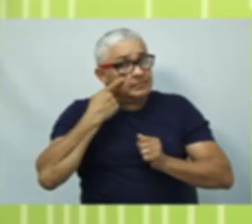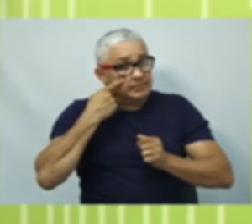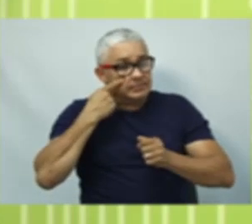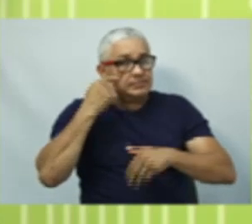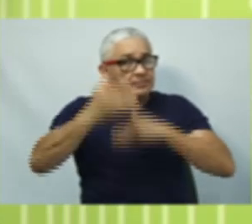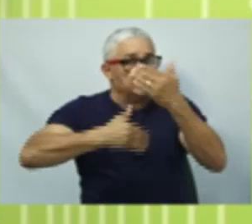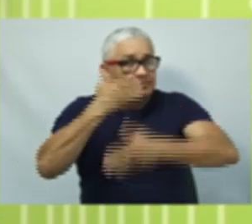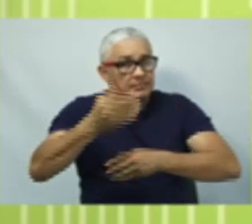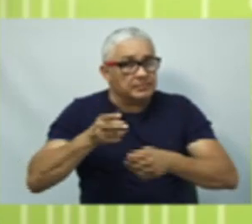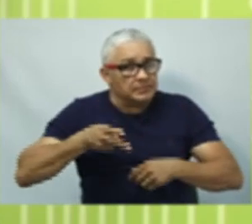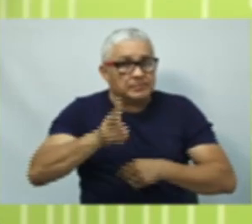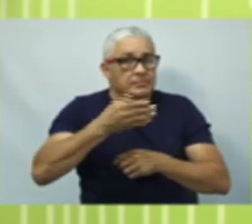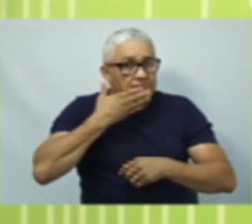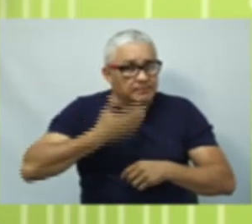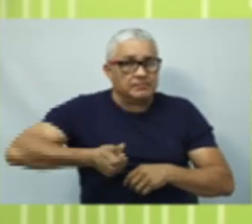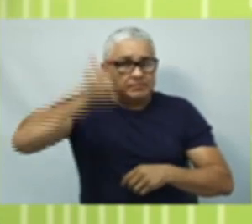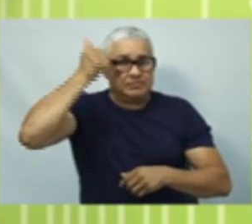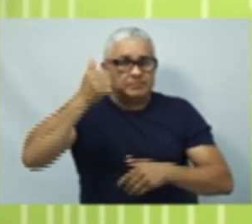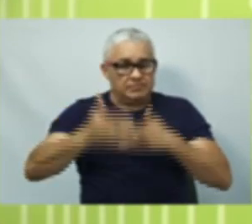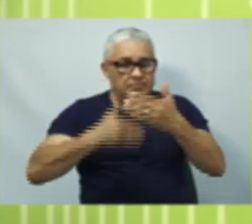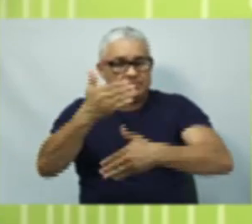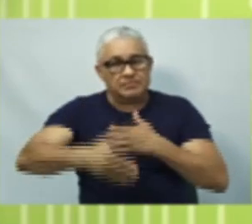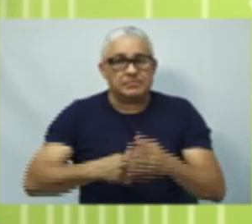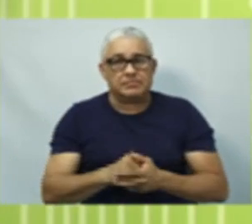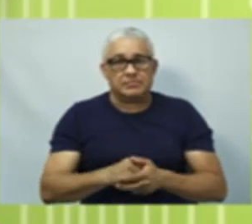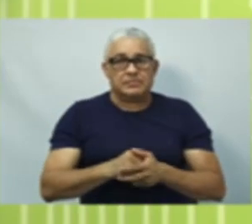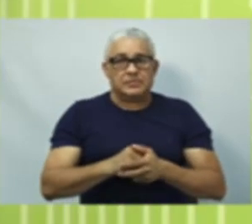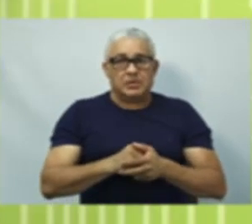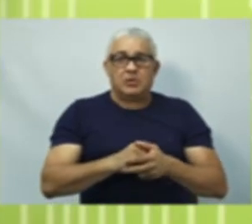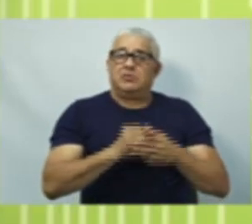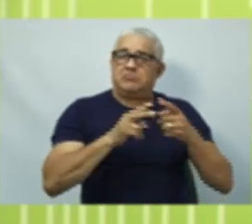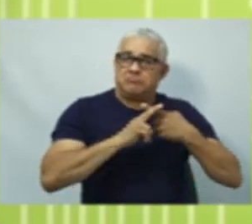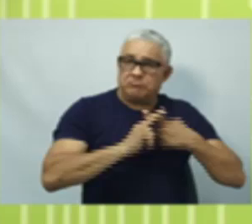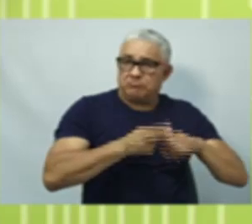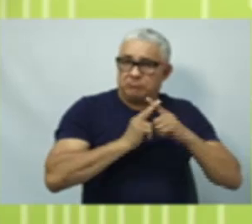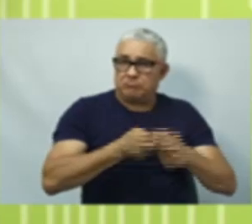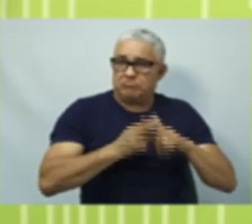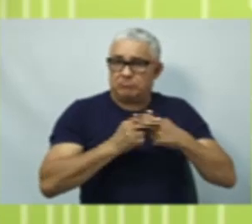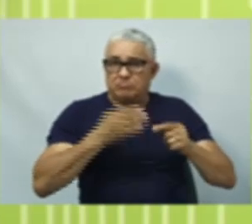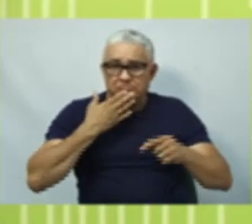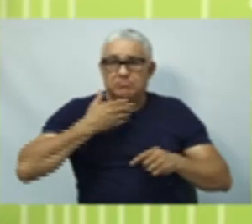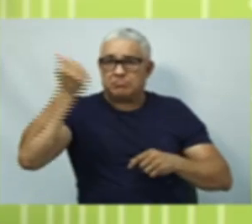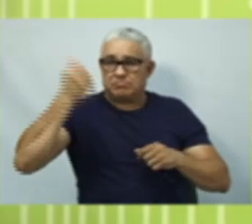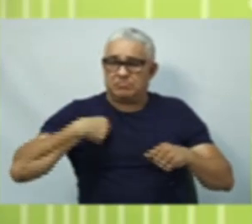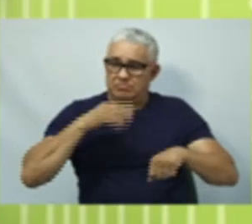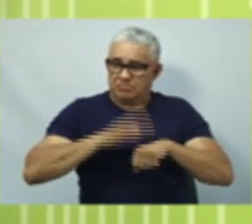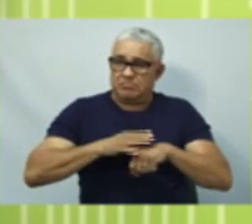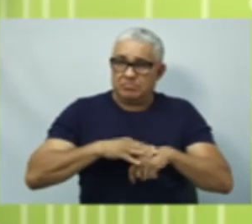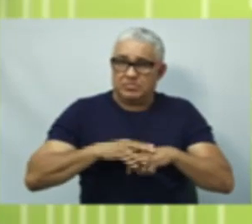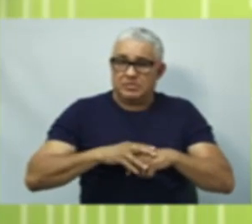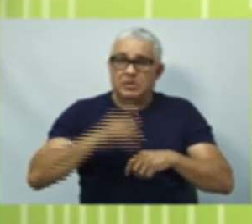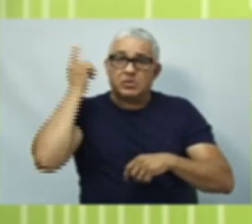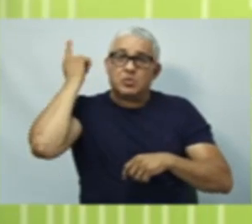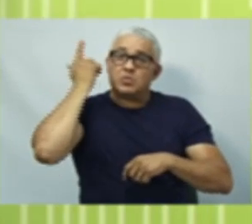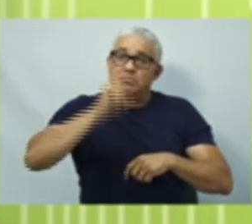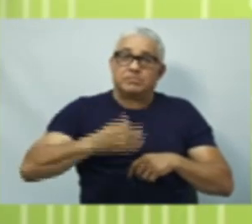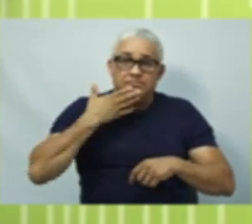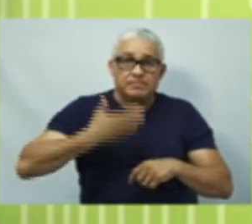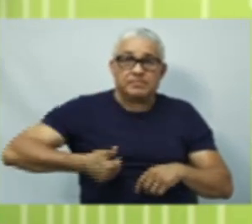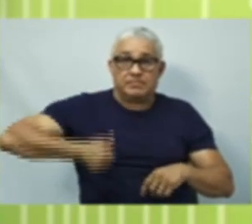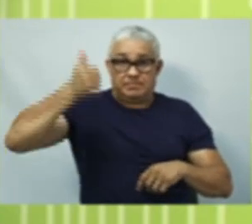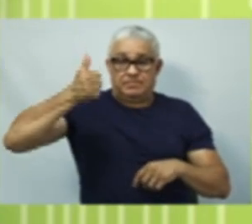ali e vou estar sempre melhorando. Então a cada correção que eu faço eu vou estar buscando melhorar para atingir o